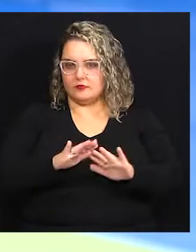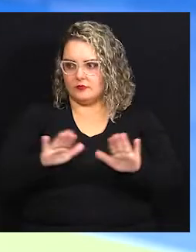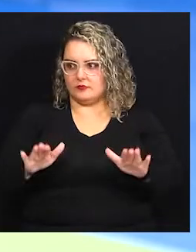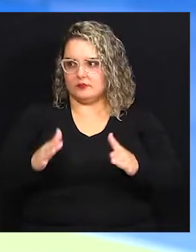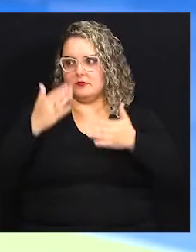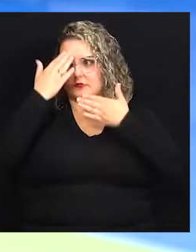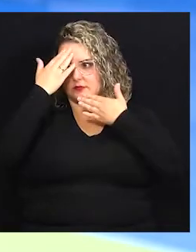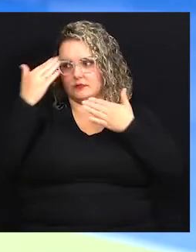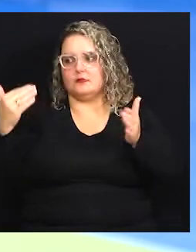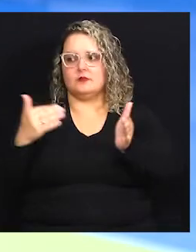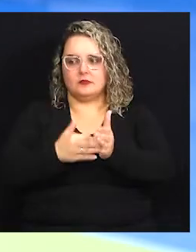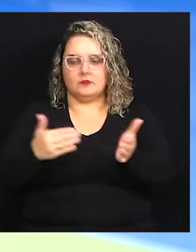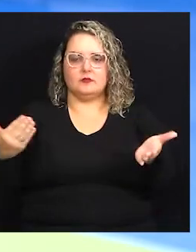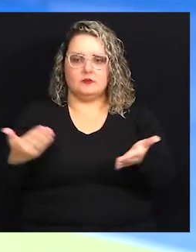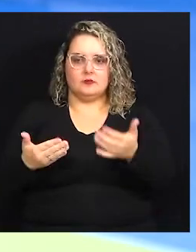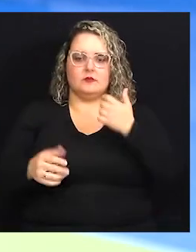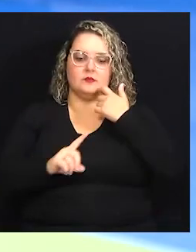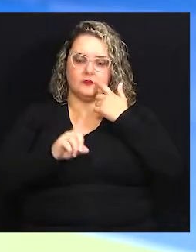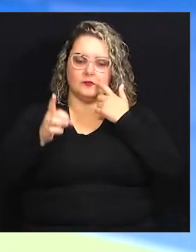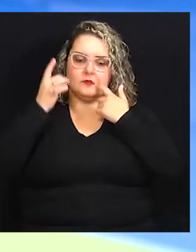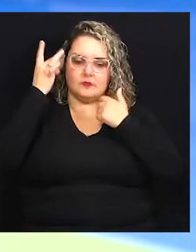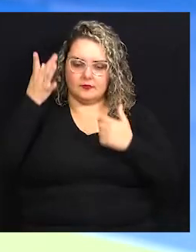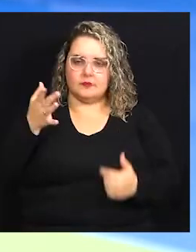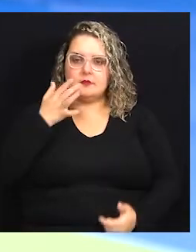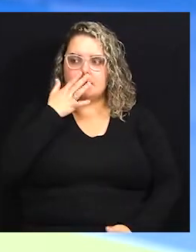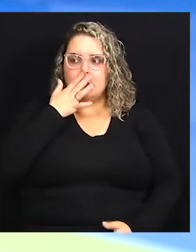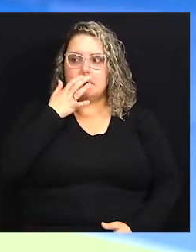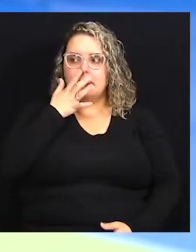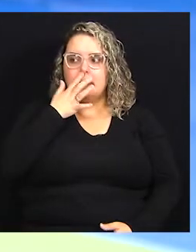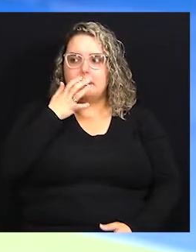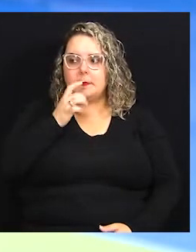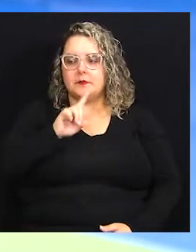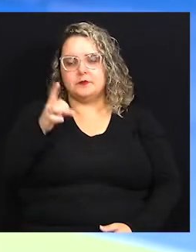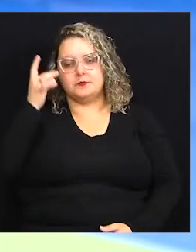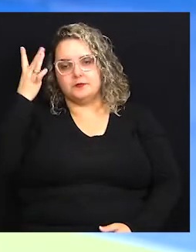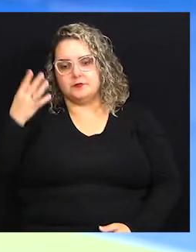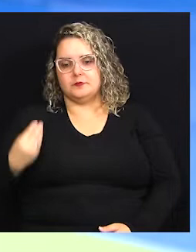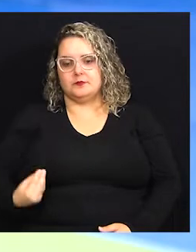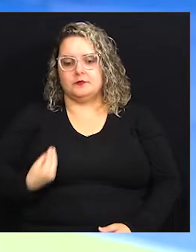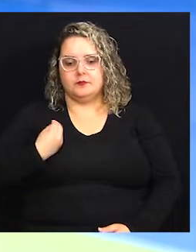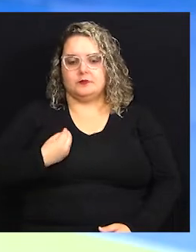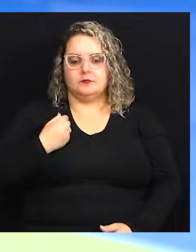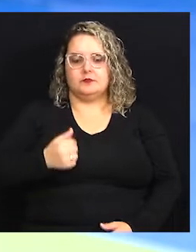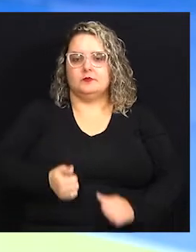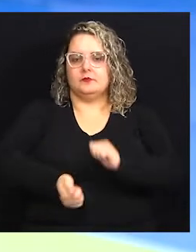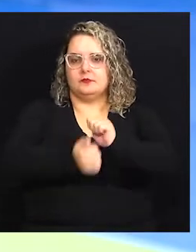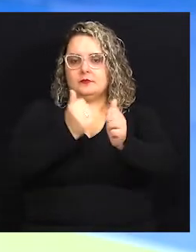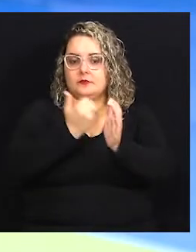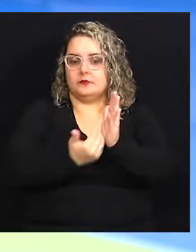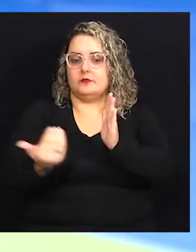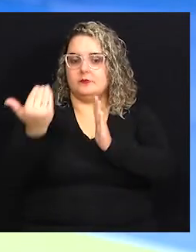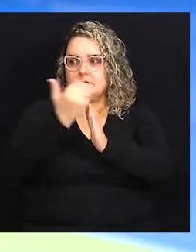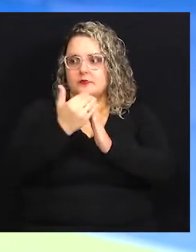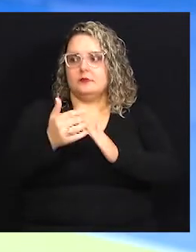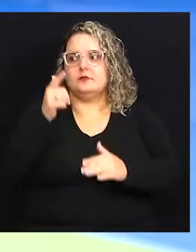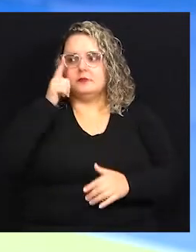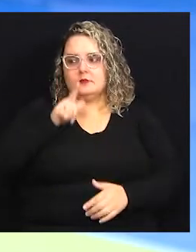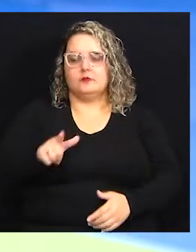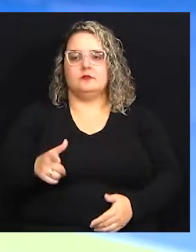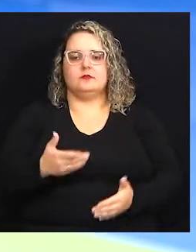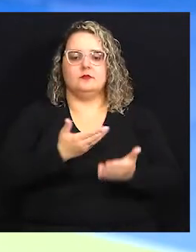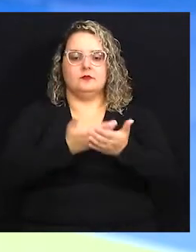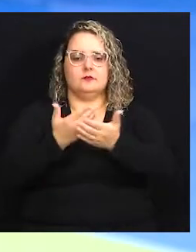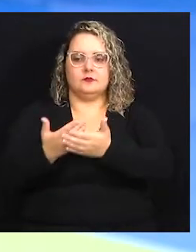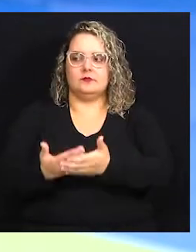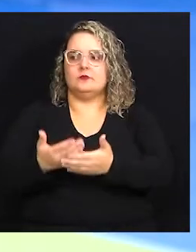até hoje. Tá? Não foi fácil, porque não é fácil você ter uma vida de atleta de alto rendimento e conciliar os estudos, mas consegui. E